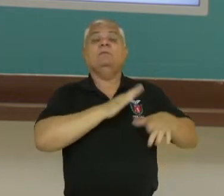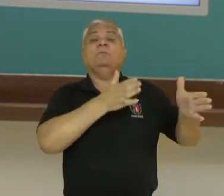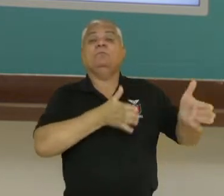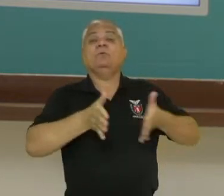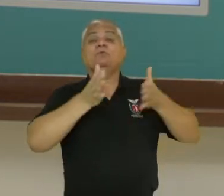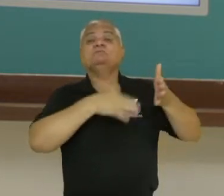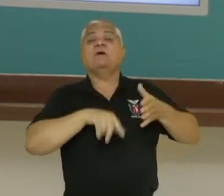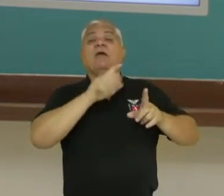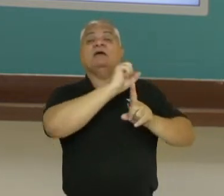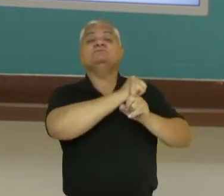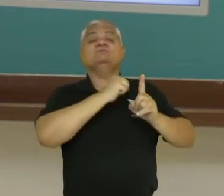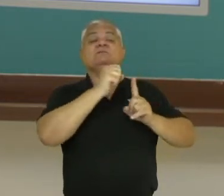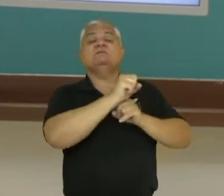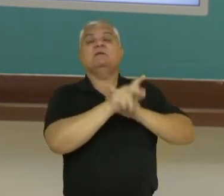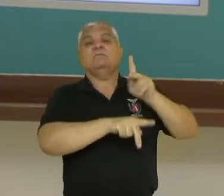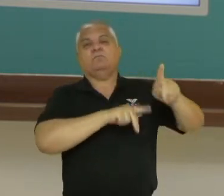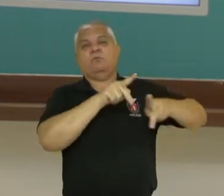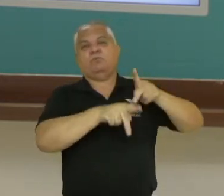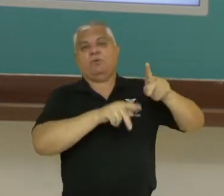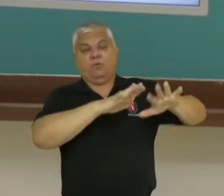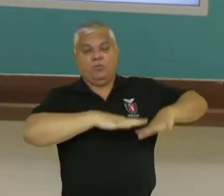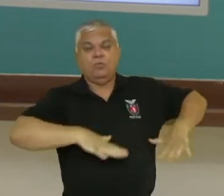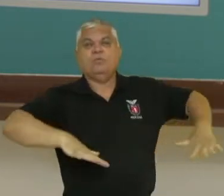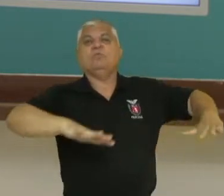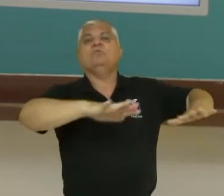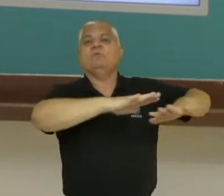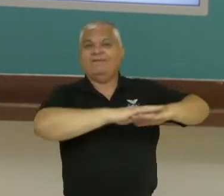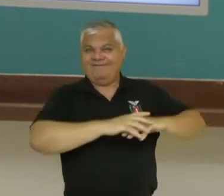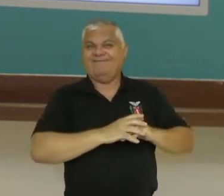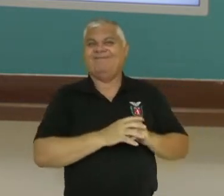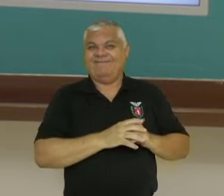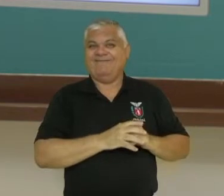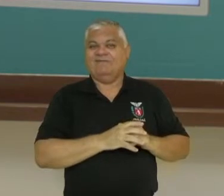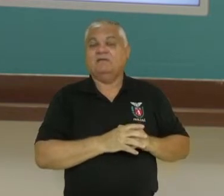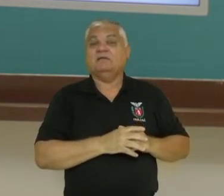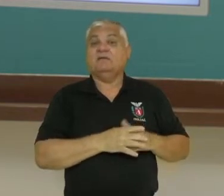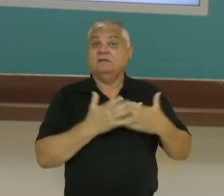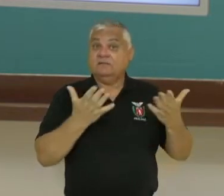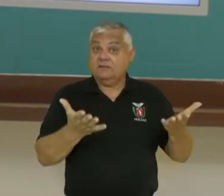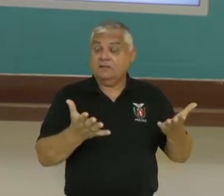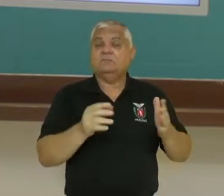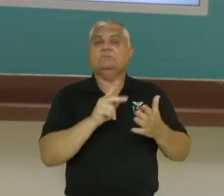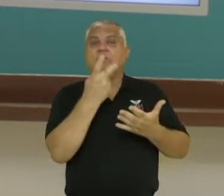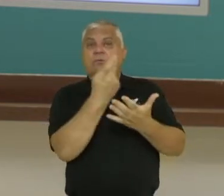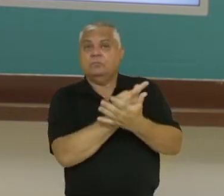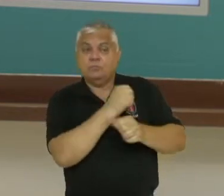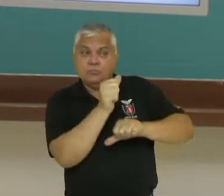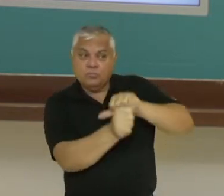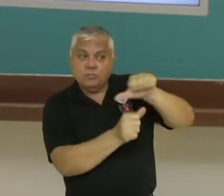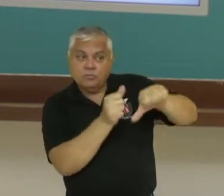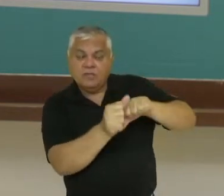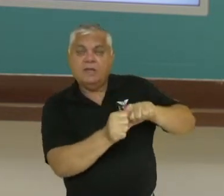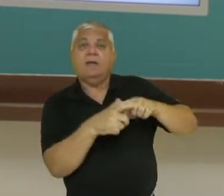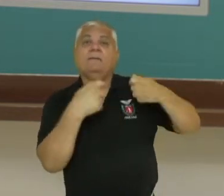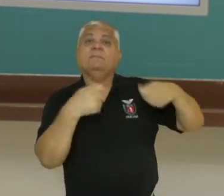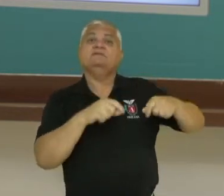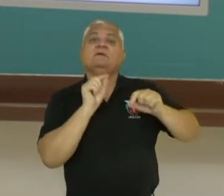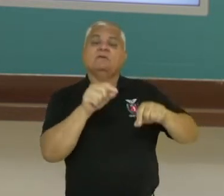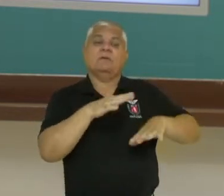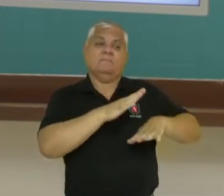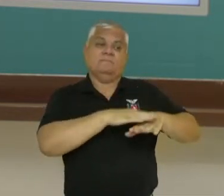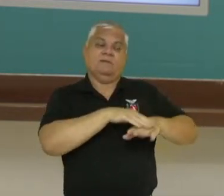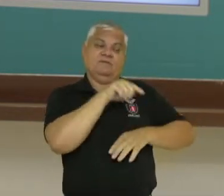é a sociedade, as pessoas. Então, para acontecer alguma mudança, teoricamente,